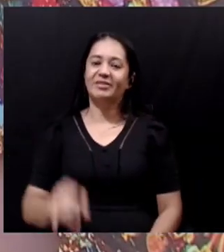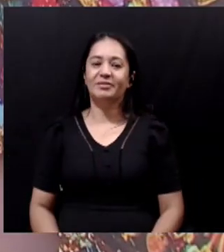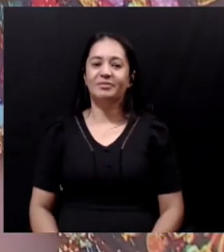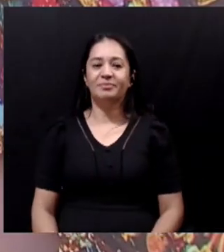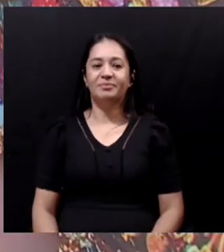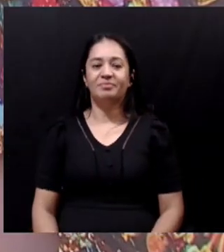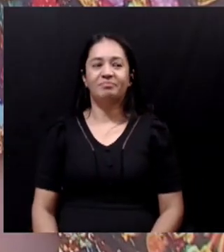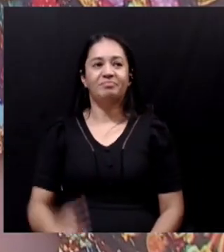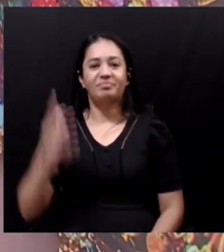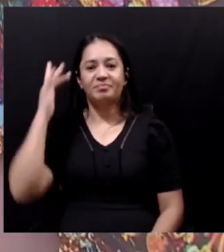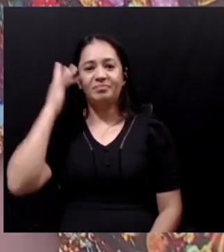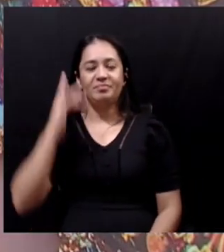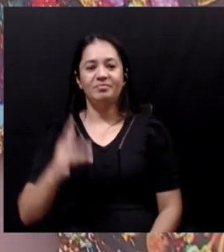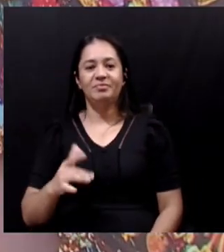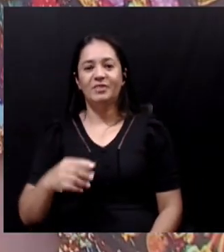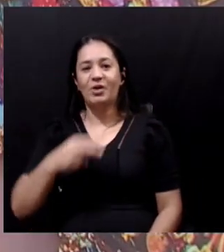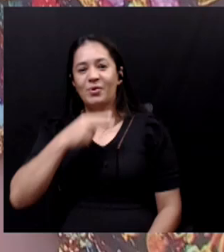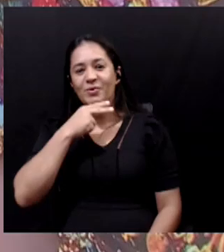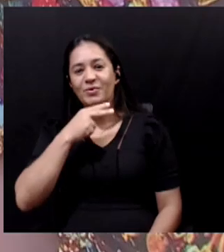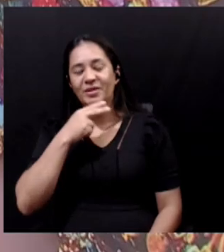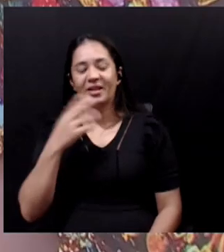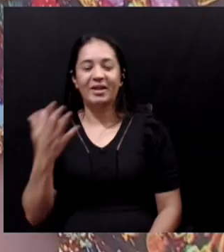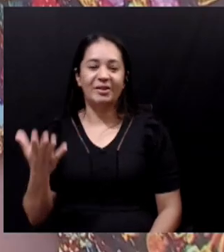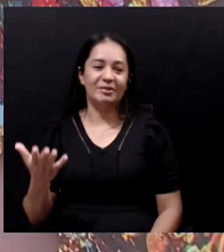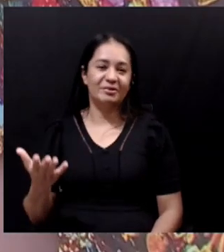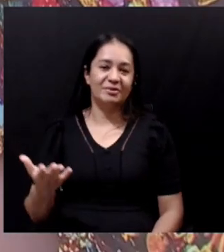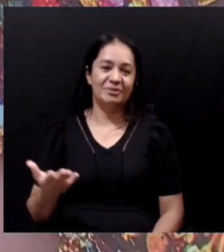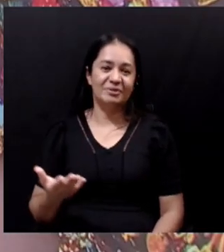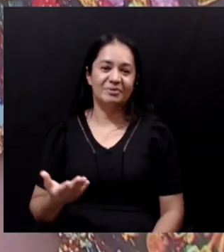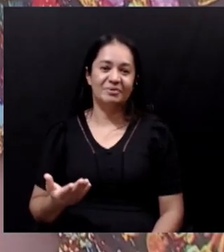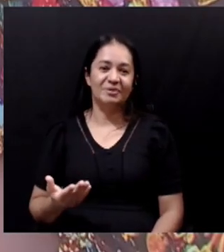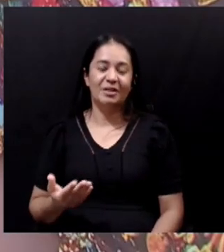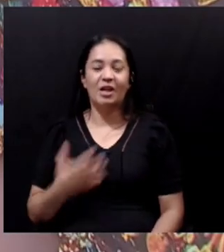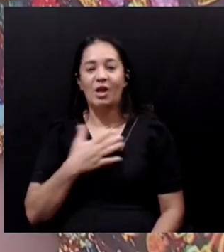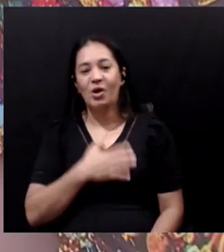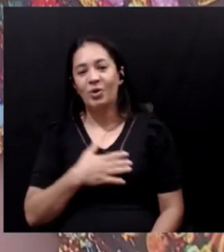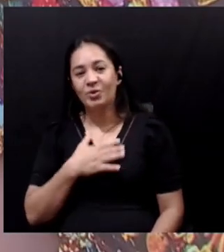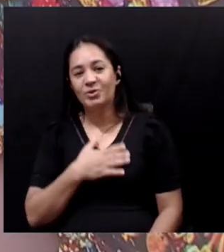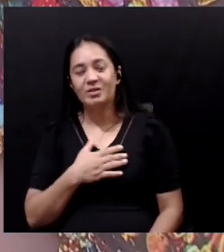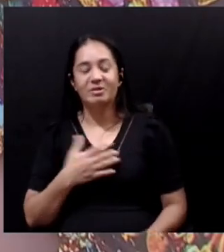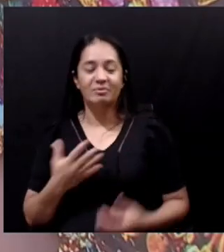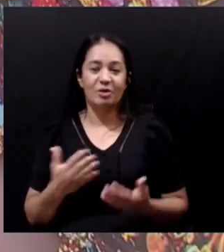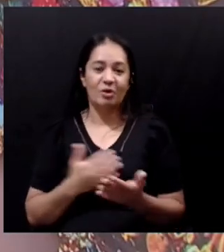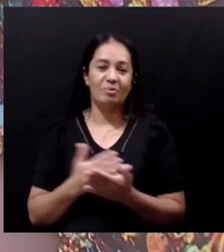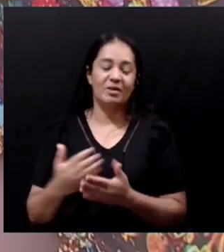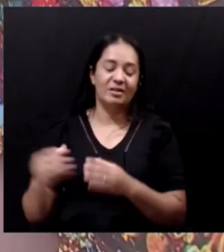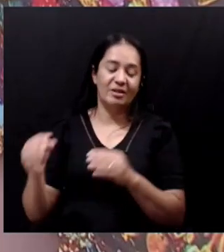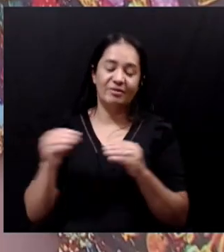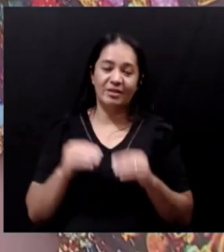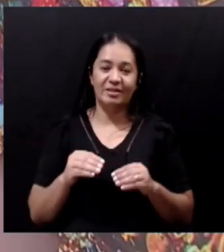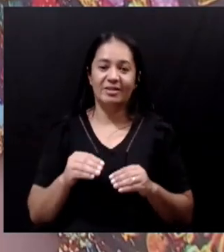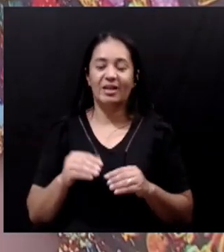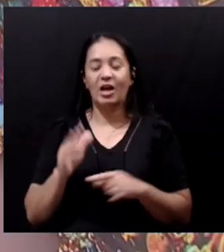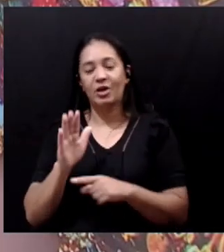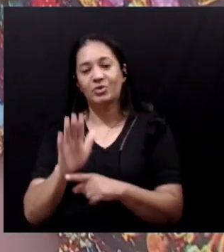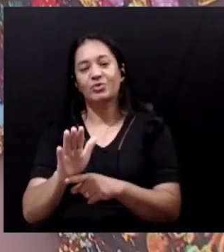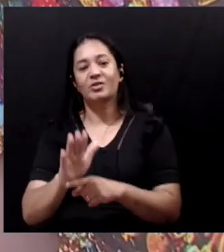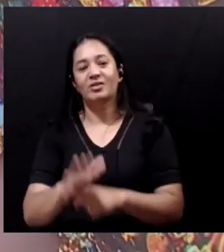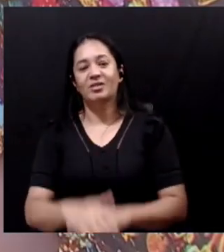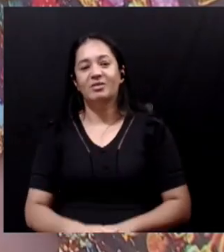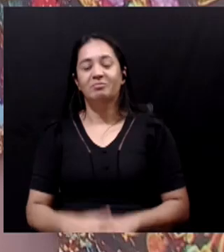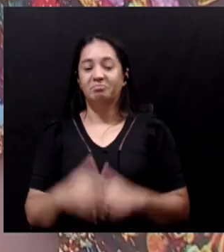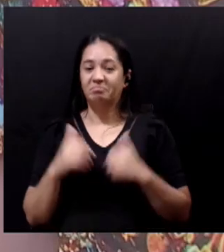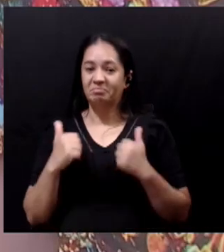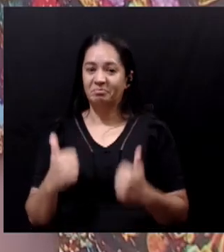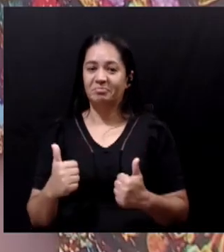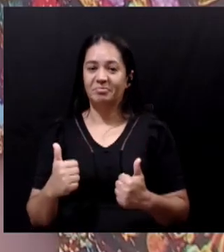os netos, né, gostar, tal, começar a vir aqui, ajudar, tudo bem. Porque os